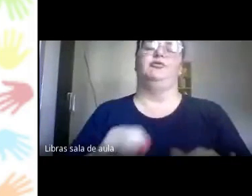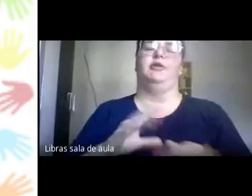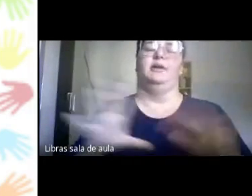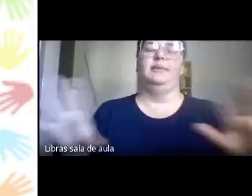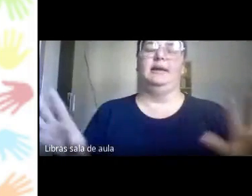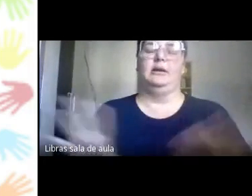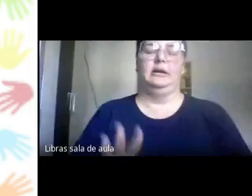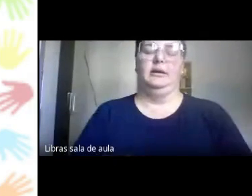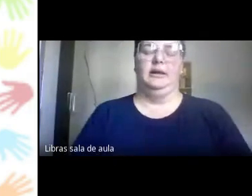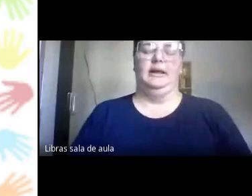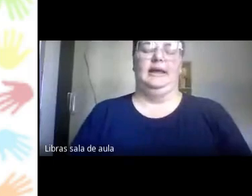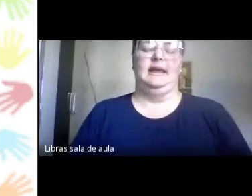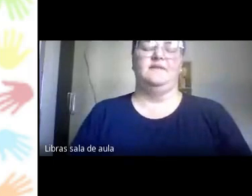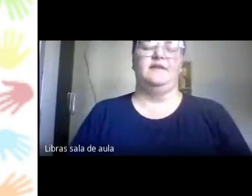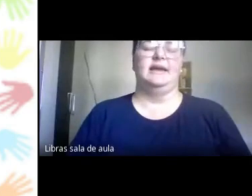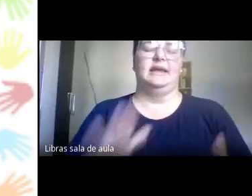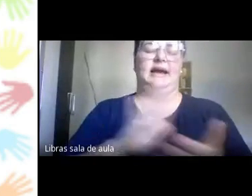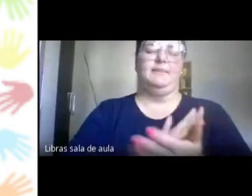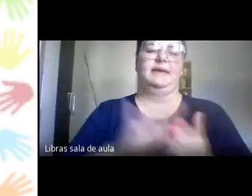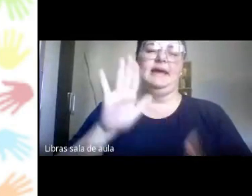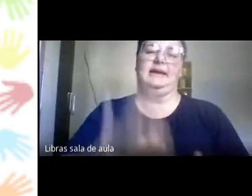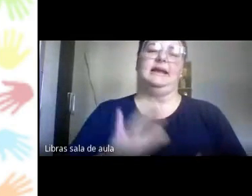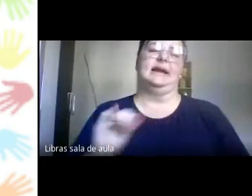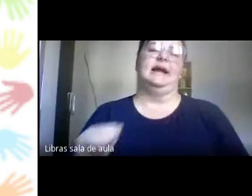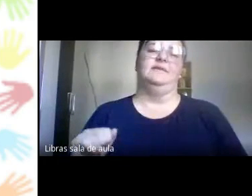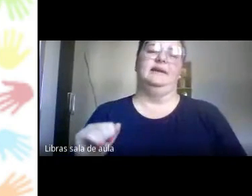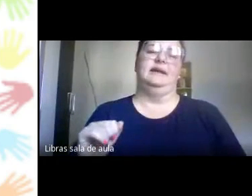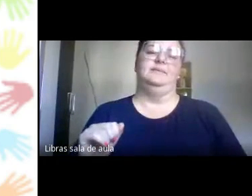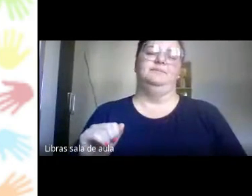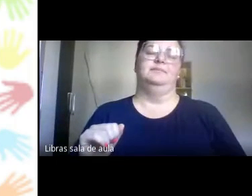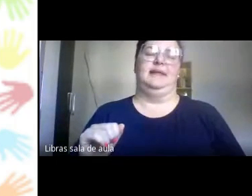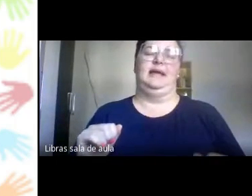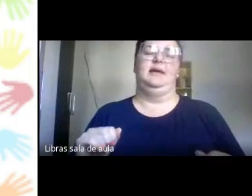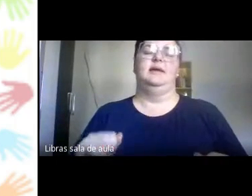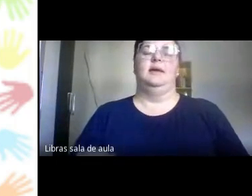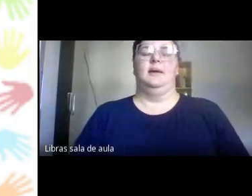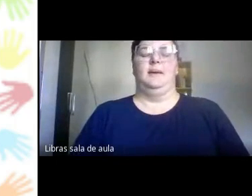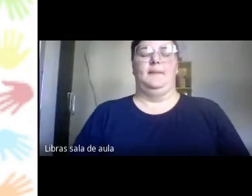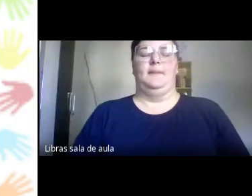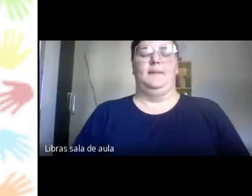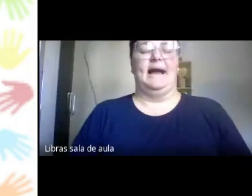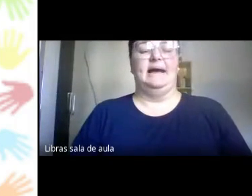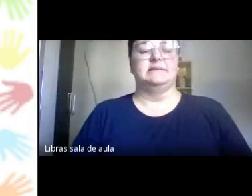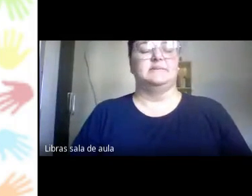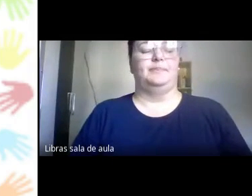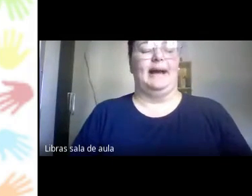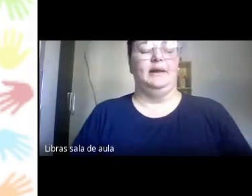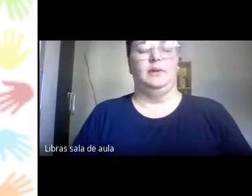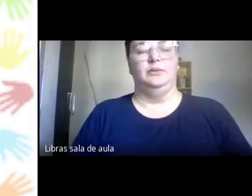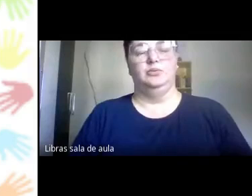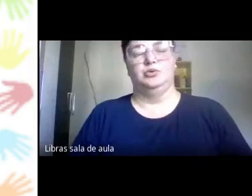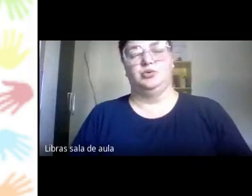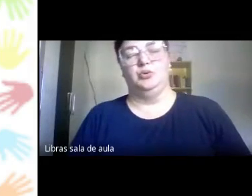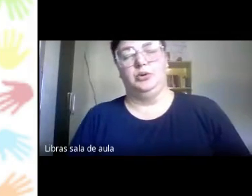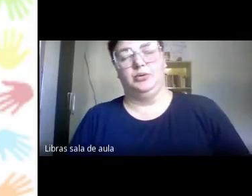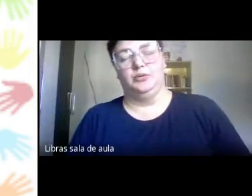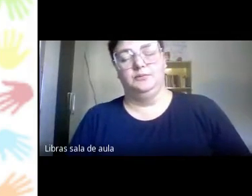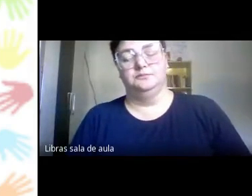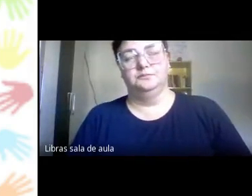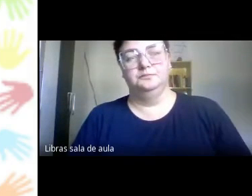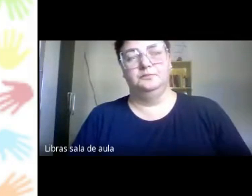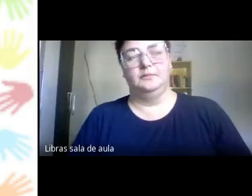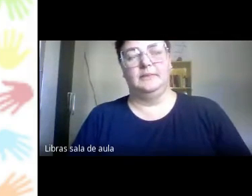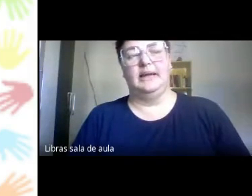colocando, conforme ele via que cabia, ele largava ali, né. Mas, para o aluno